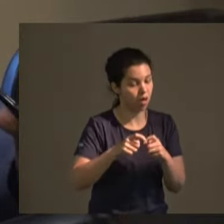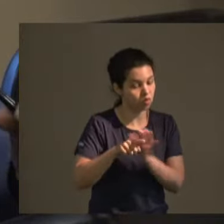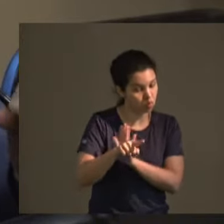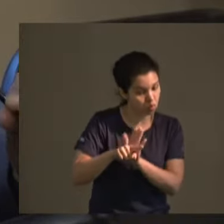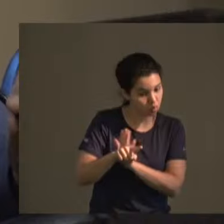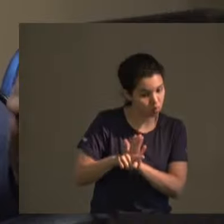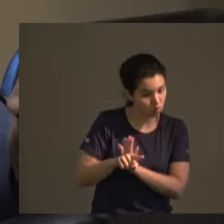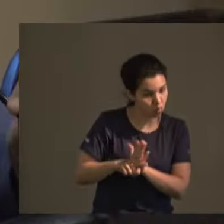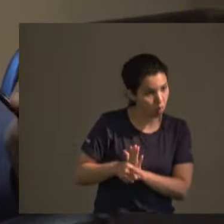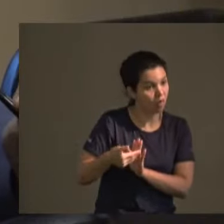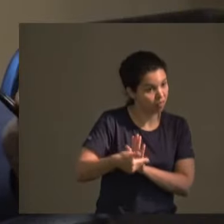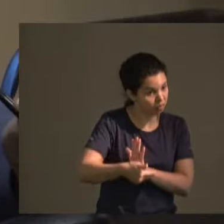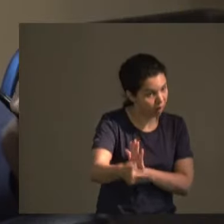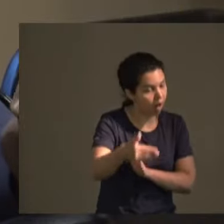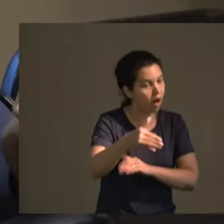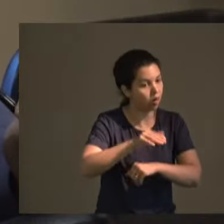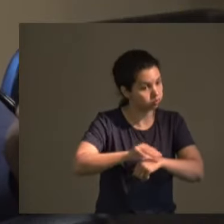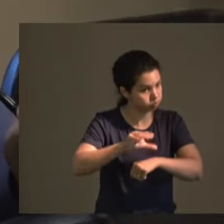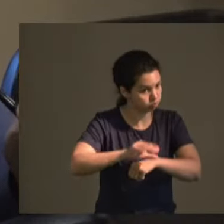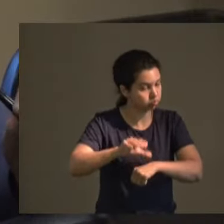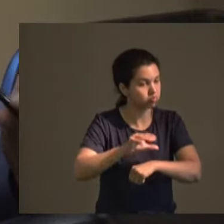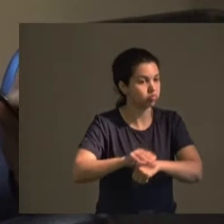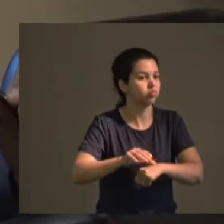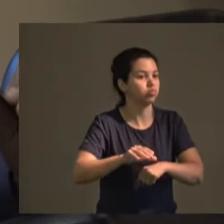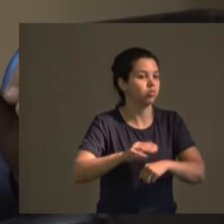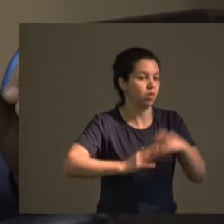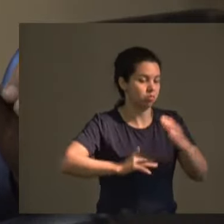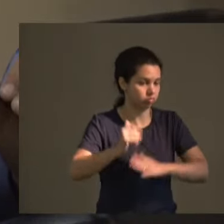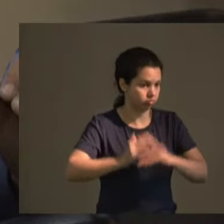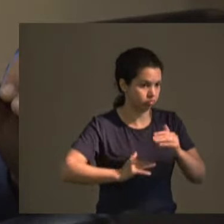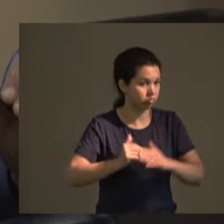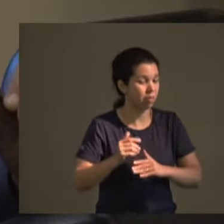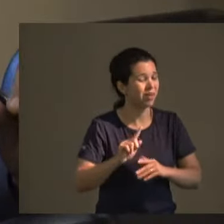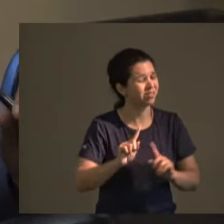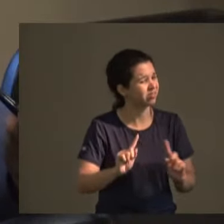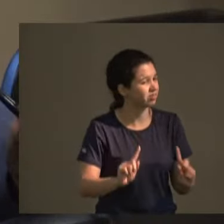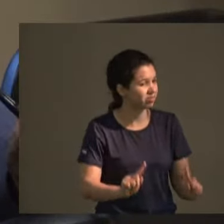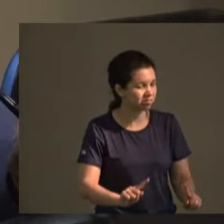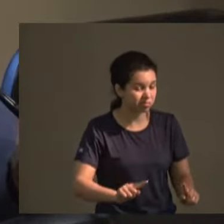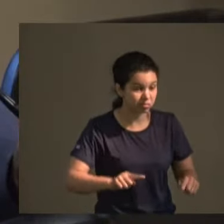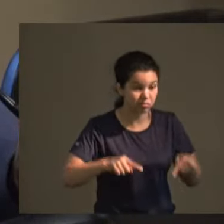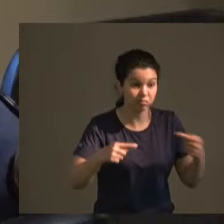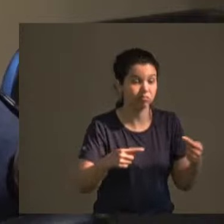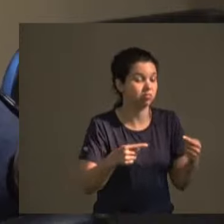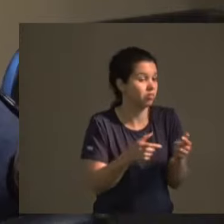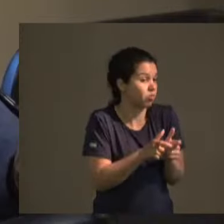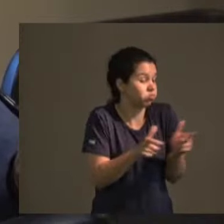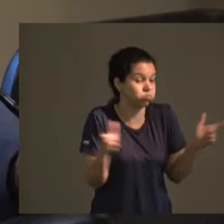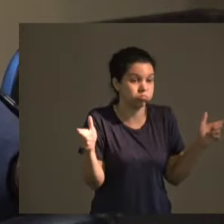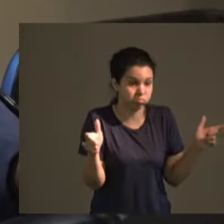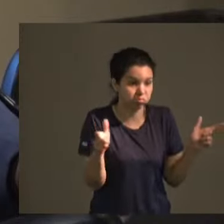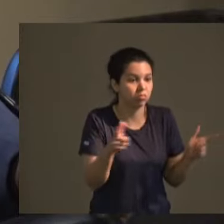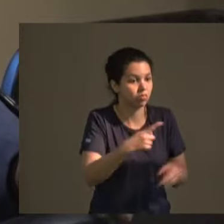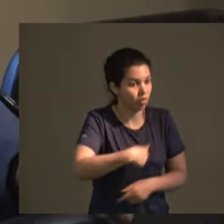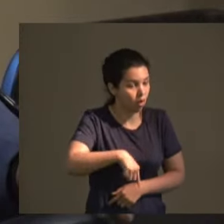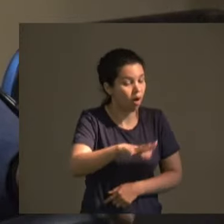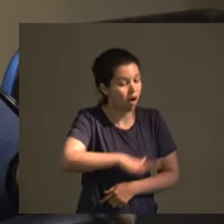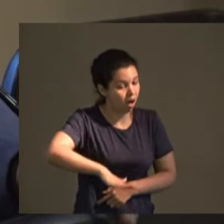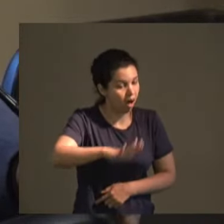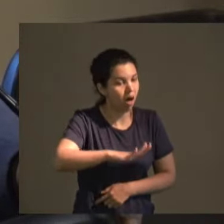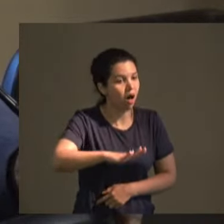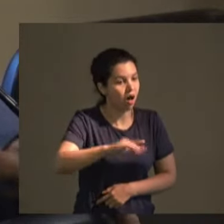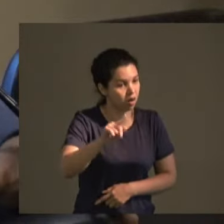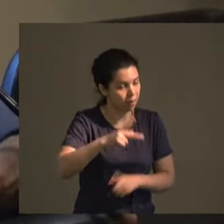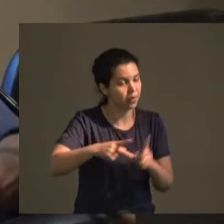avaliação biopsicossocial. Mas são enormes os desafios que nós temos na instância da Previdência da